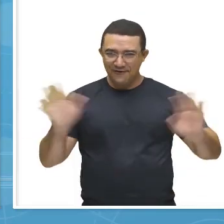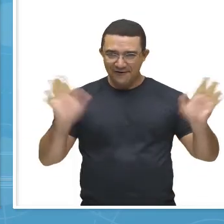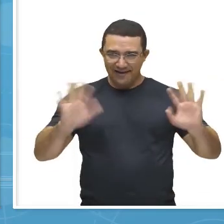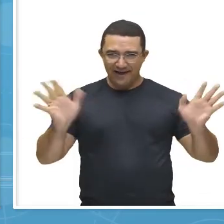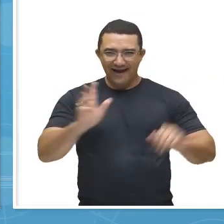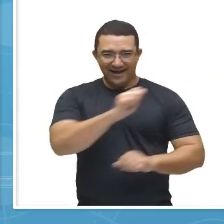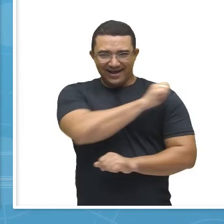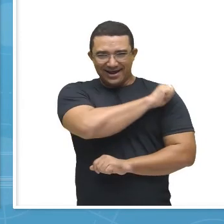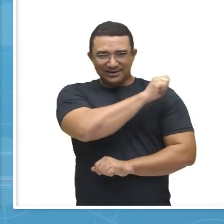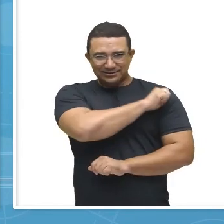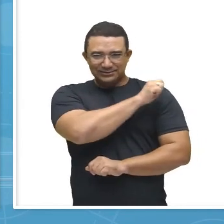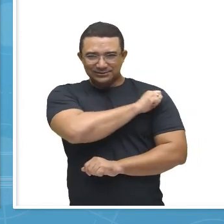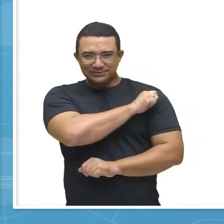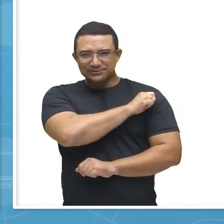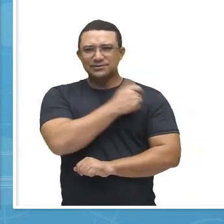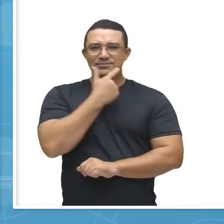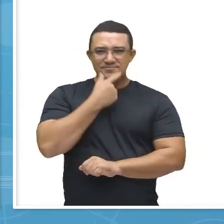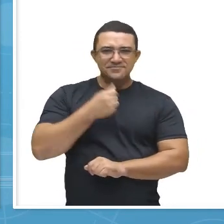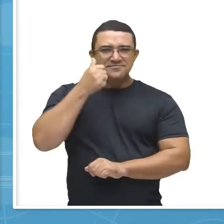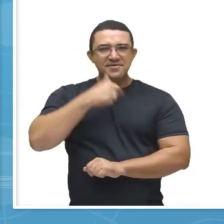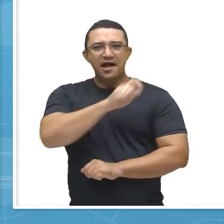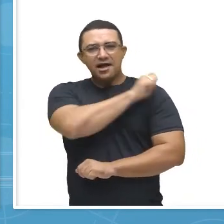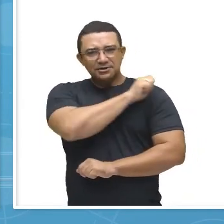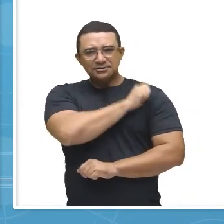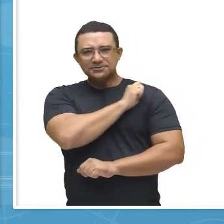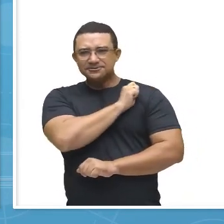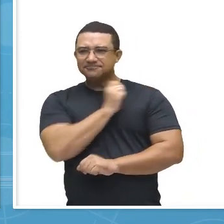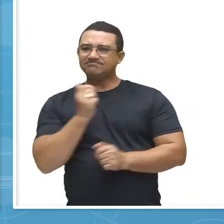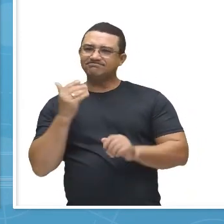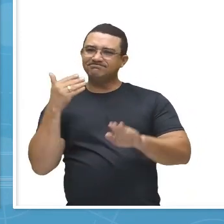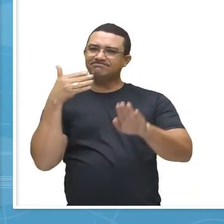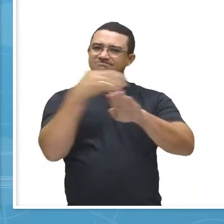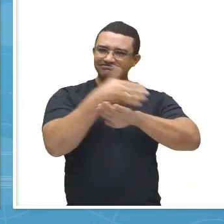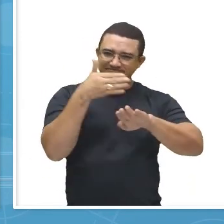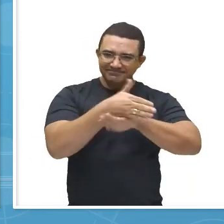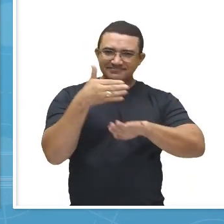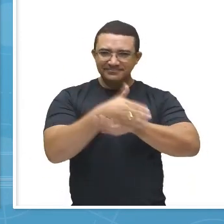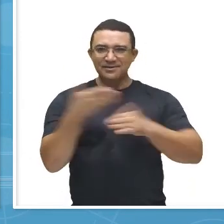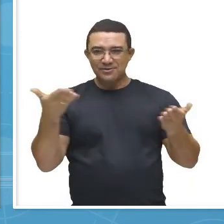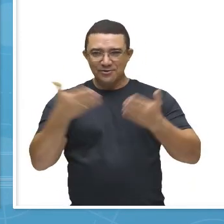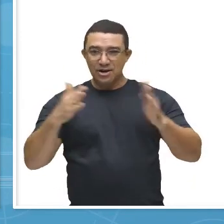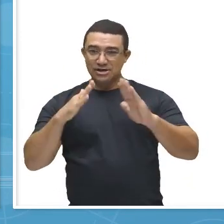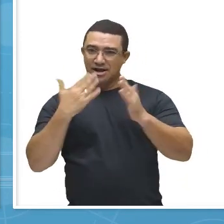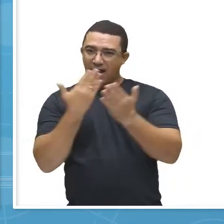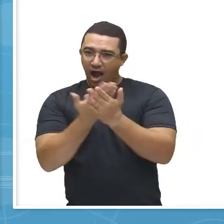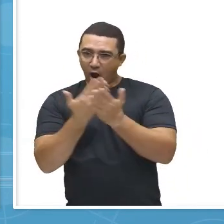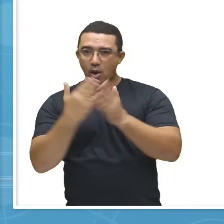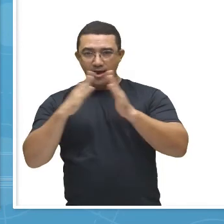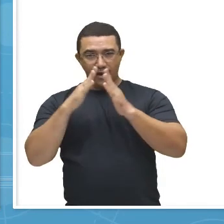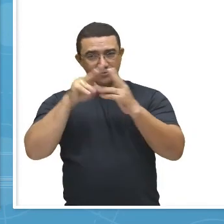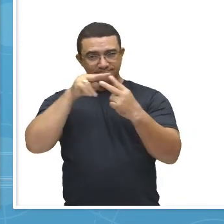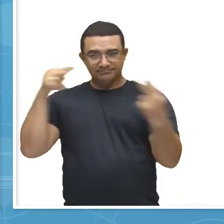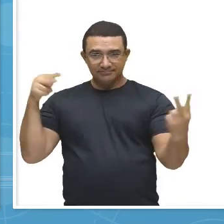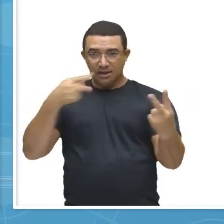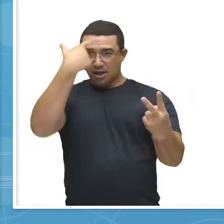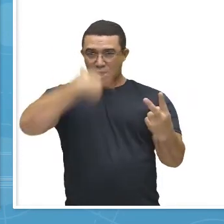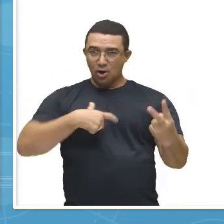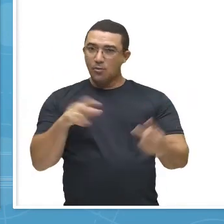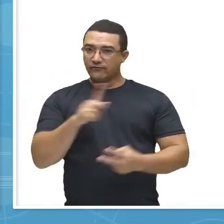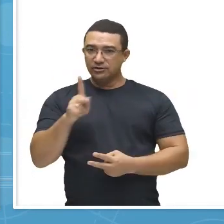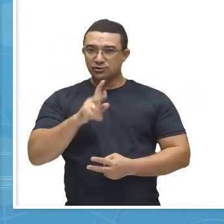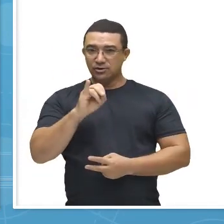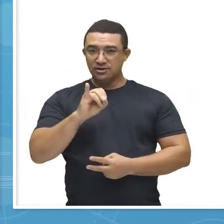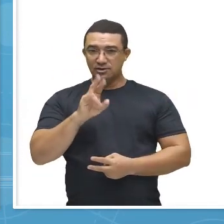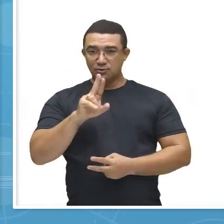Olá, aluno, aluna que está aqui hoje no Aula em Casa. Seja bem-vindo e bem-vinda. Eu sou o professor Yuri